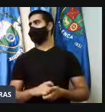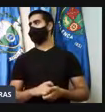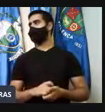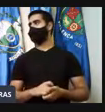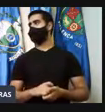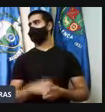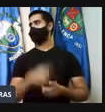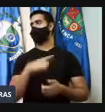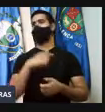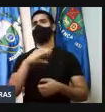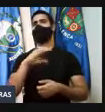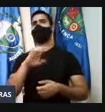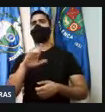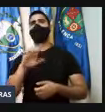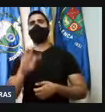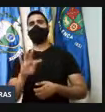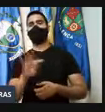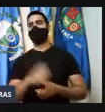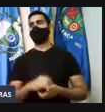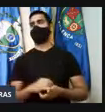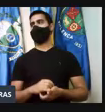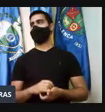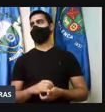pela CLT e da outras providências.